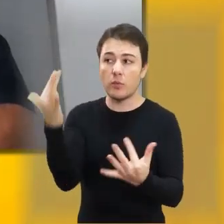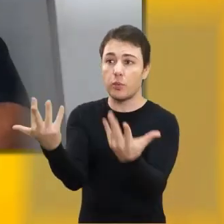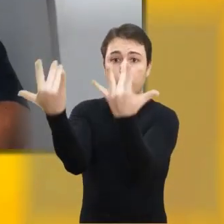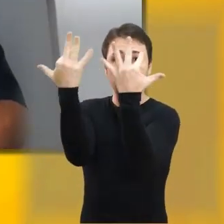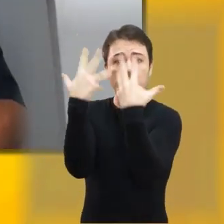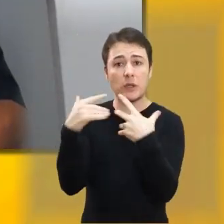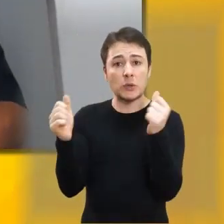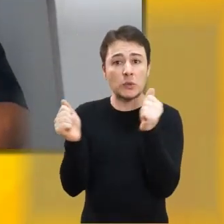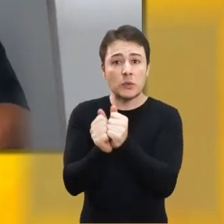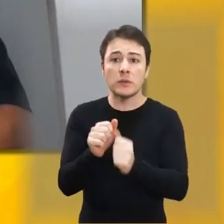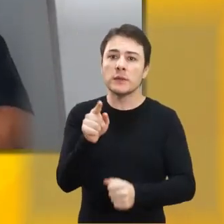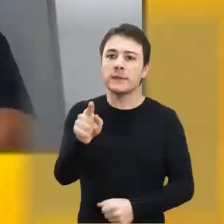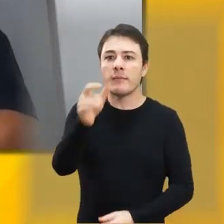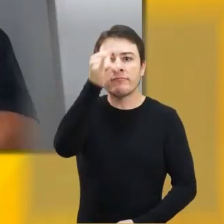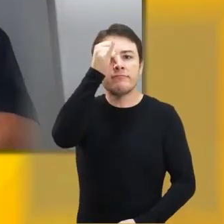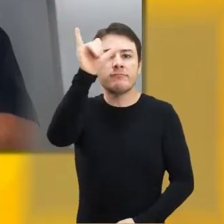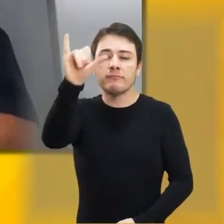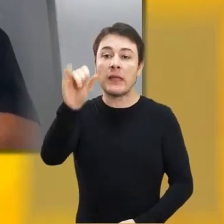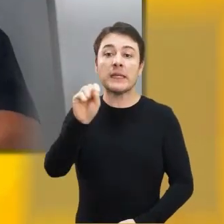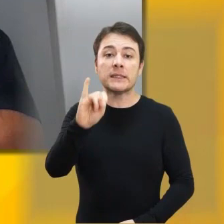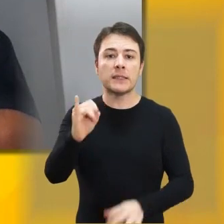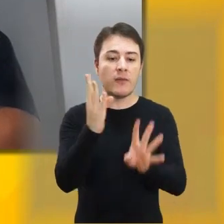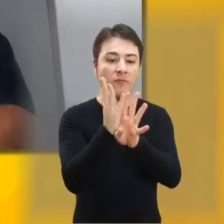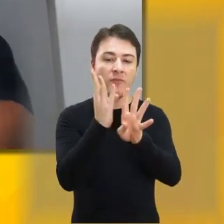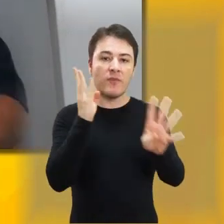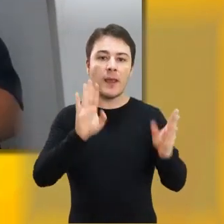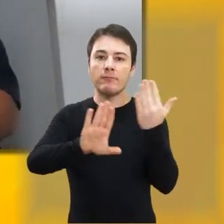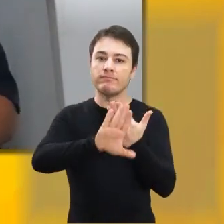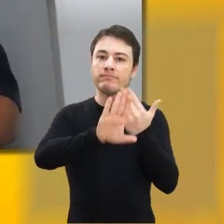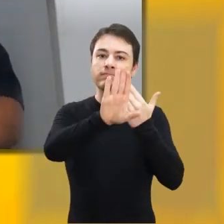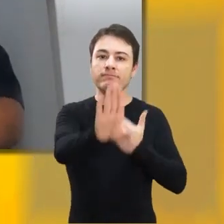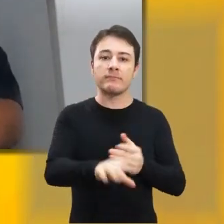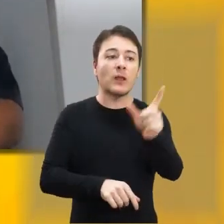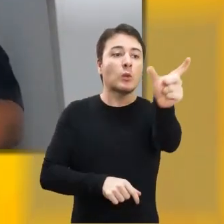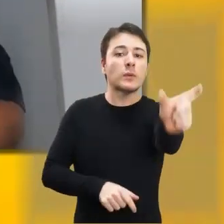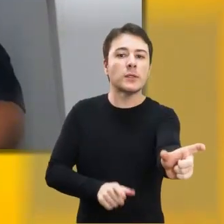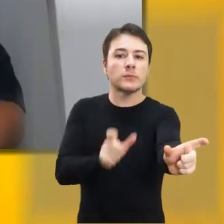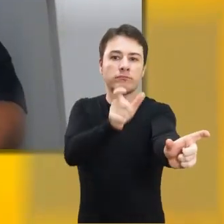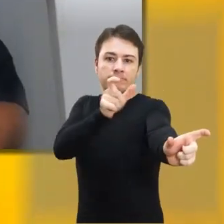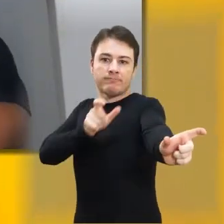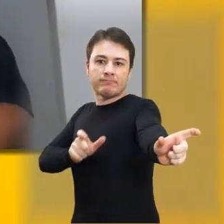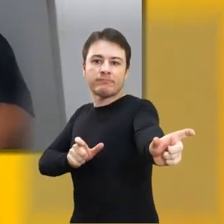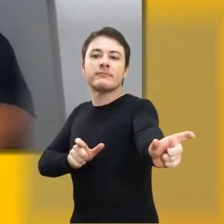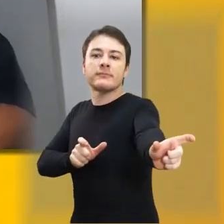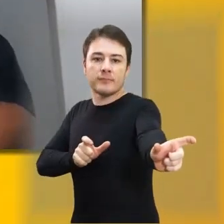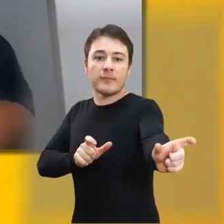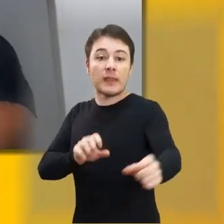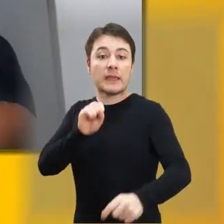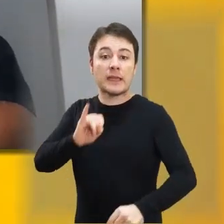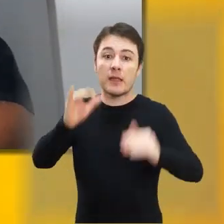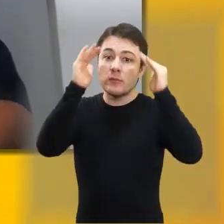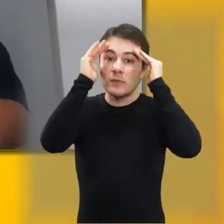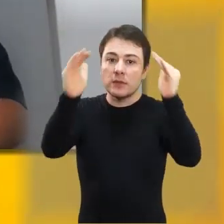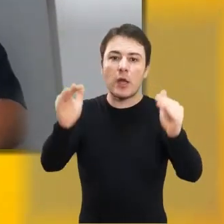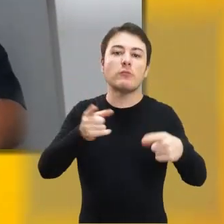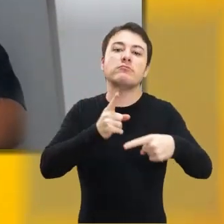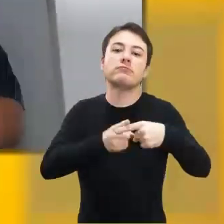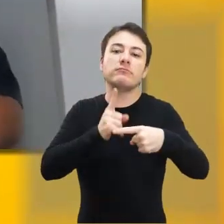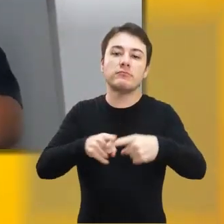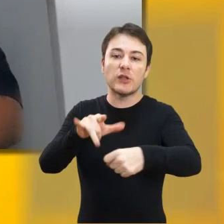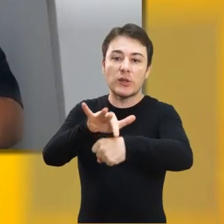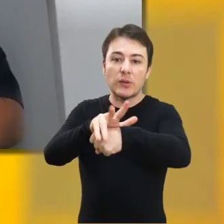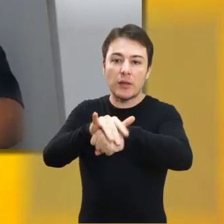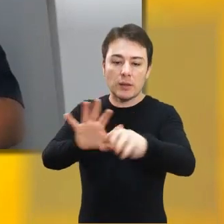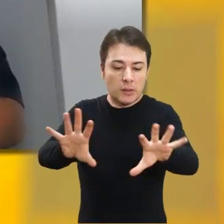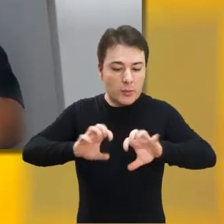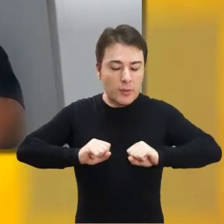Evite frequentar lugares que contêm aglomerações de pessoas. Respeite o limite de distância estabelecido nas filas.